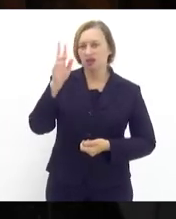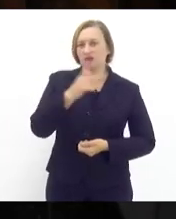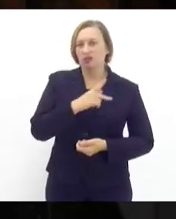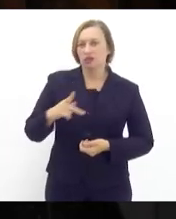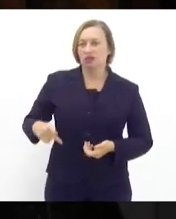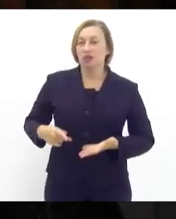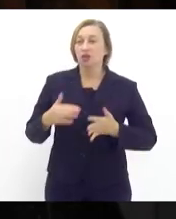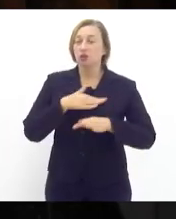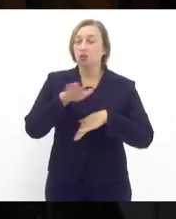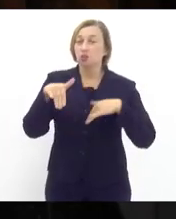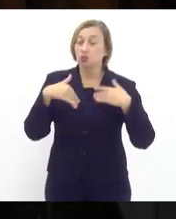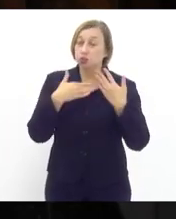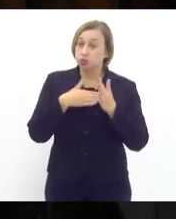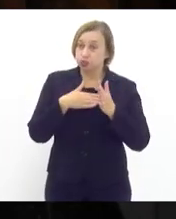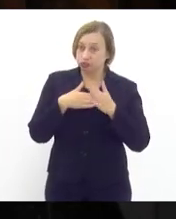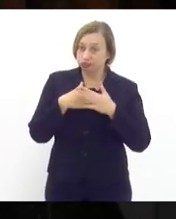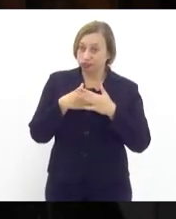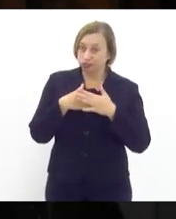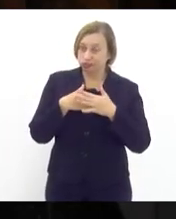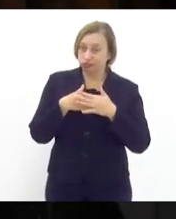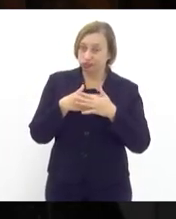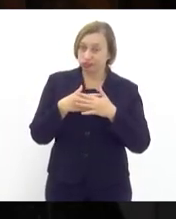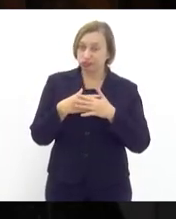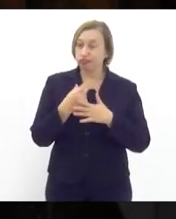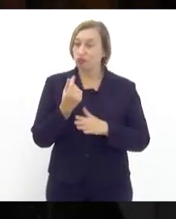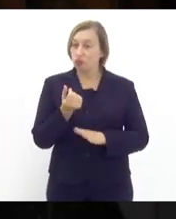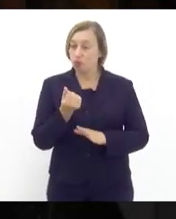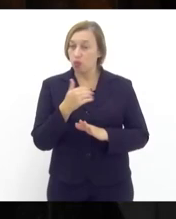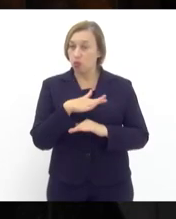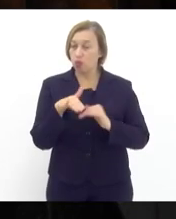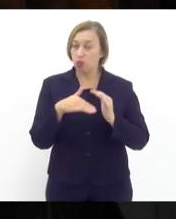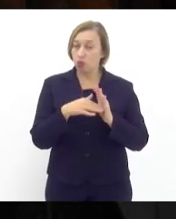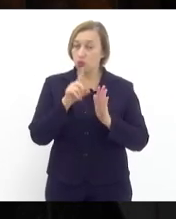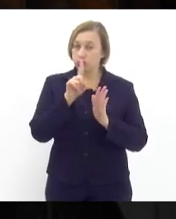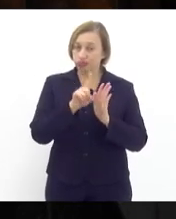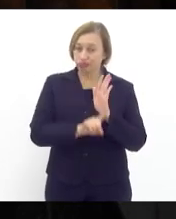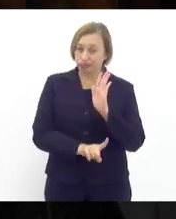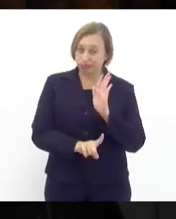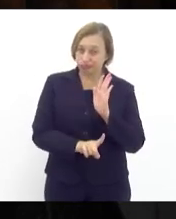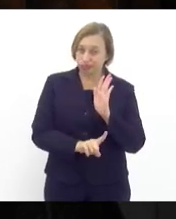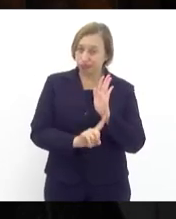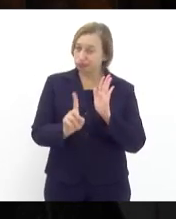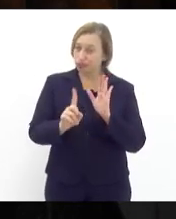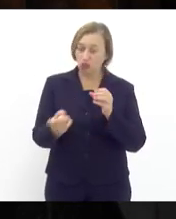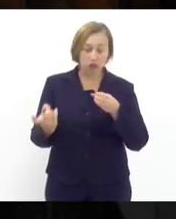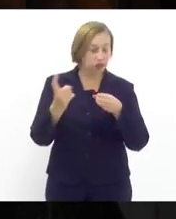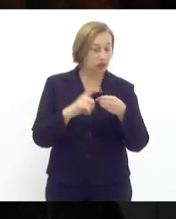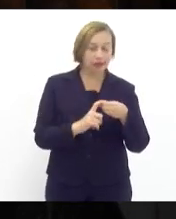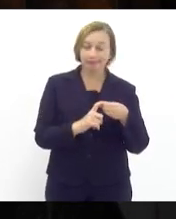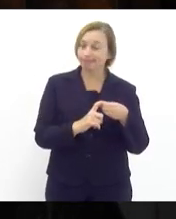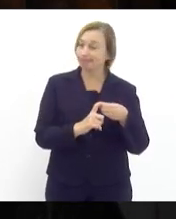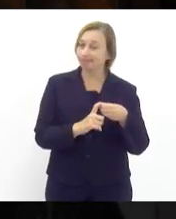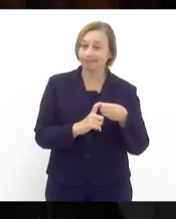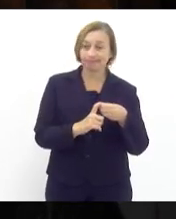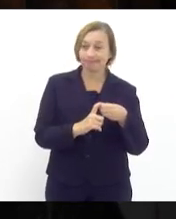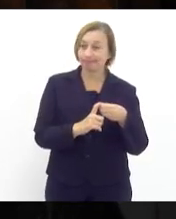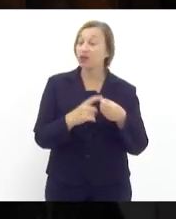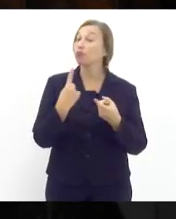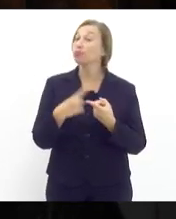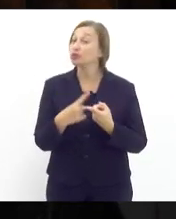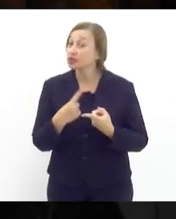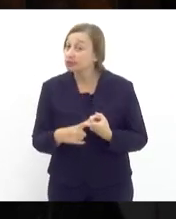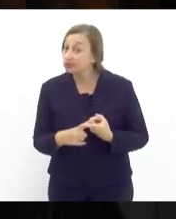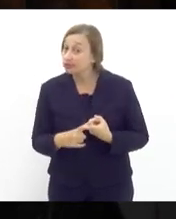todos os mas alíquotas reduzidas não retornarão mais por